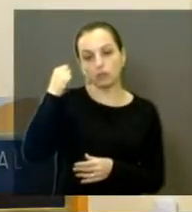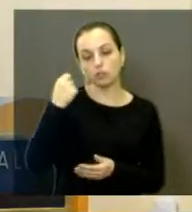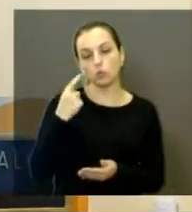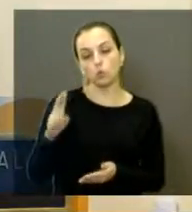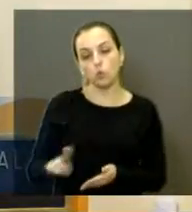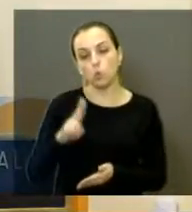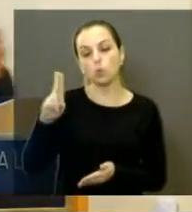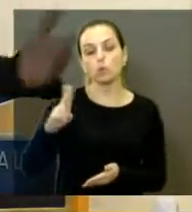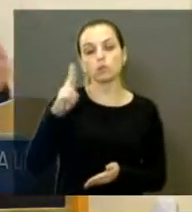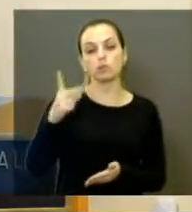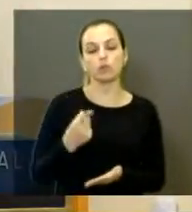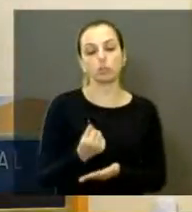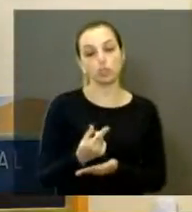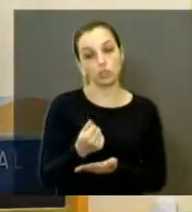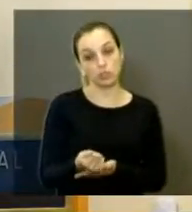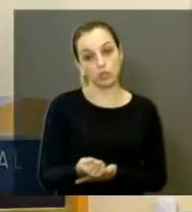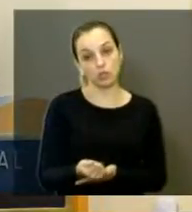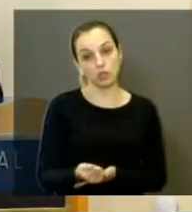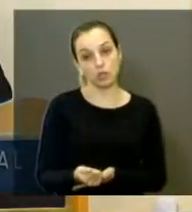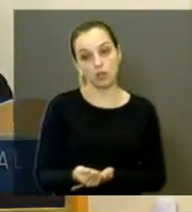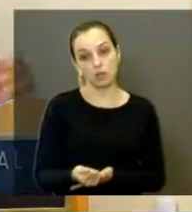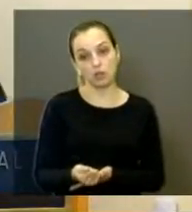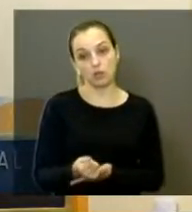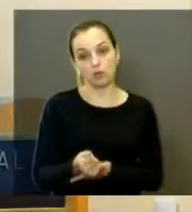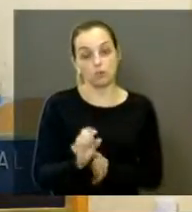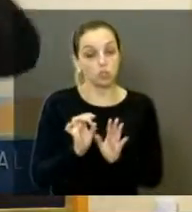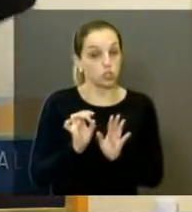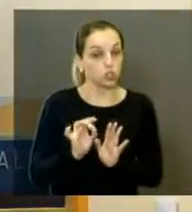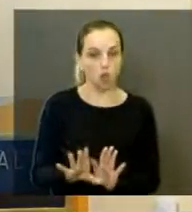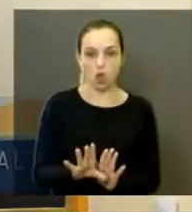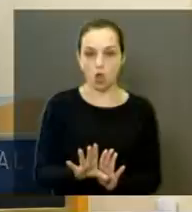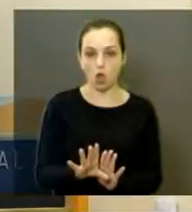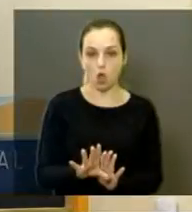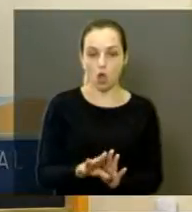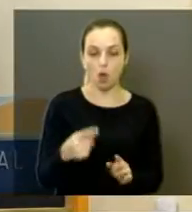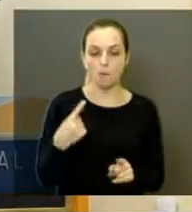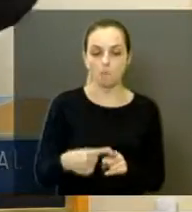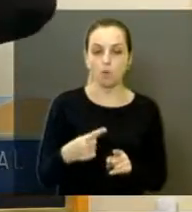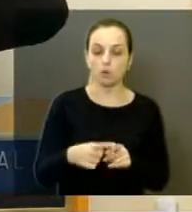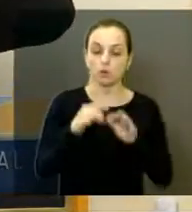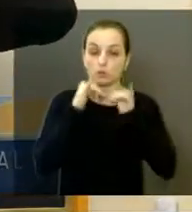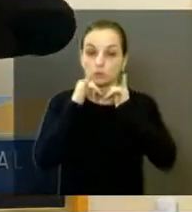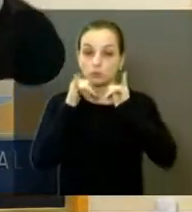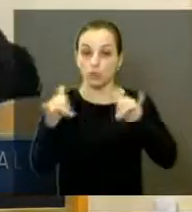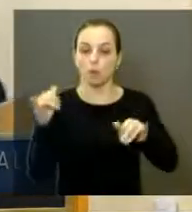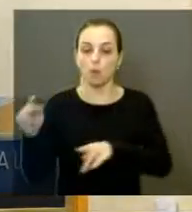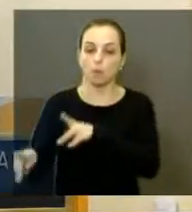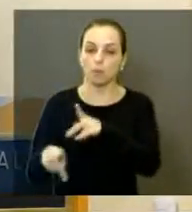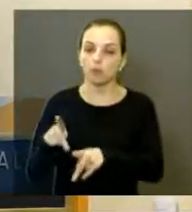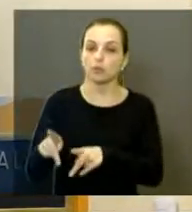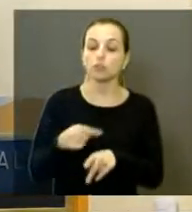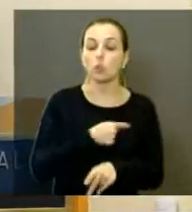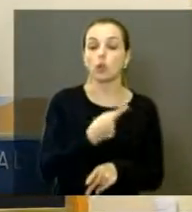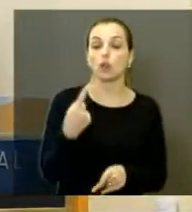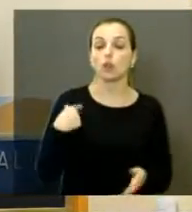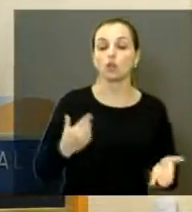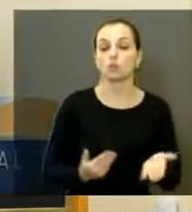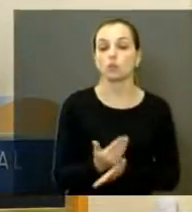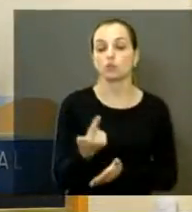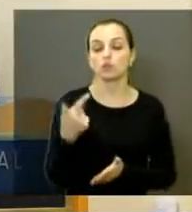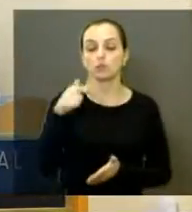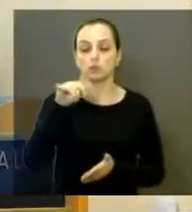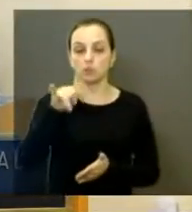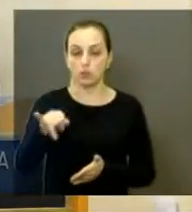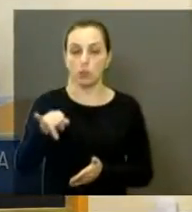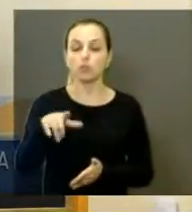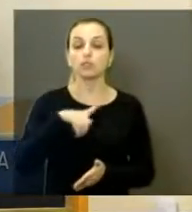gastar esses 17 milhões. Ponto. Porque eles passam para a população que está nos assistindo que nós aprovamos 17 milhões que tinham no